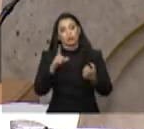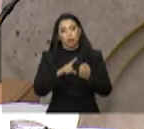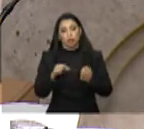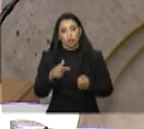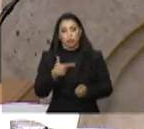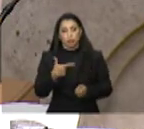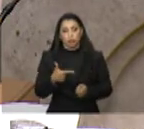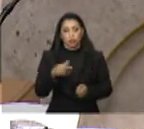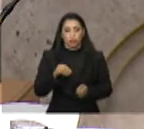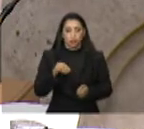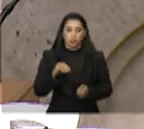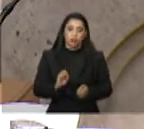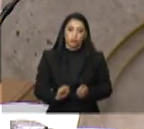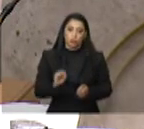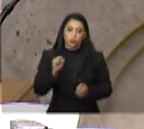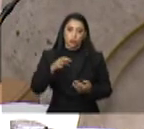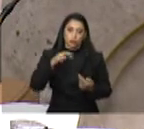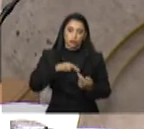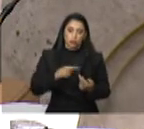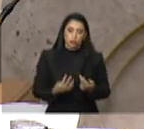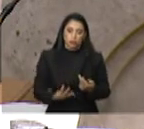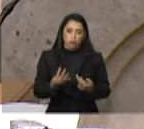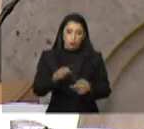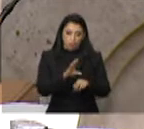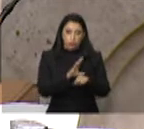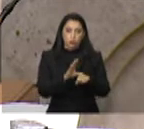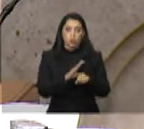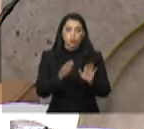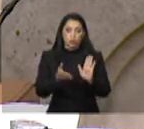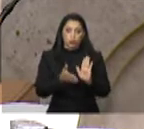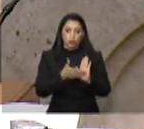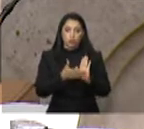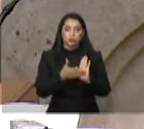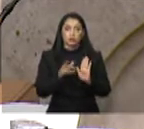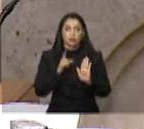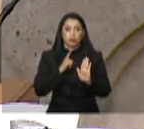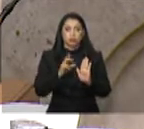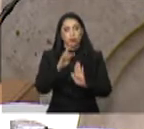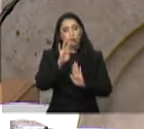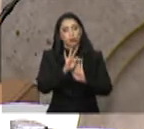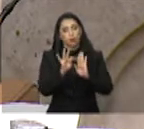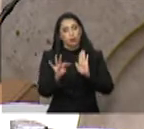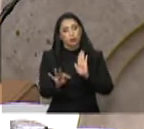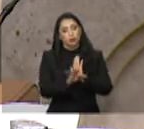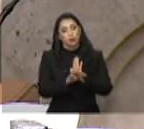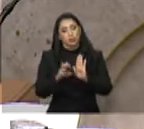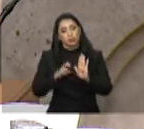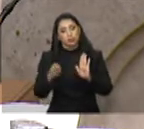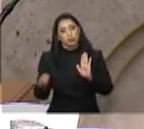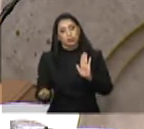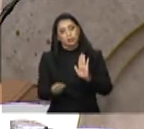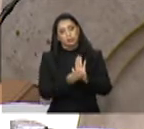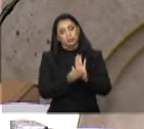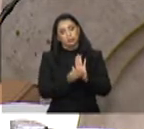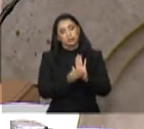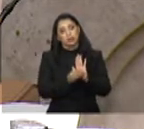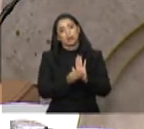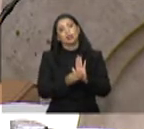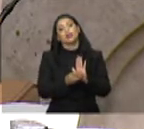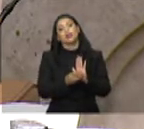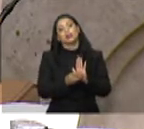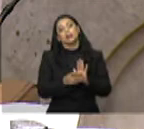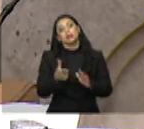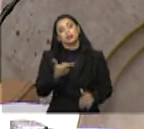208 Inciso 4 da nossa Constituição com a redação dada pela Emenda 53 de